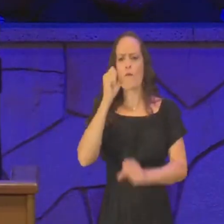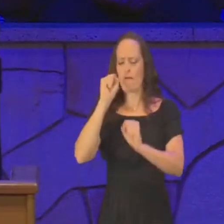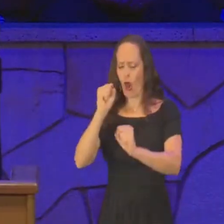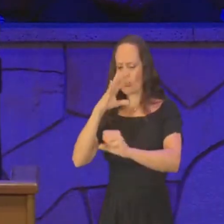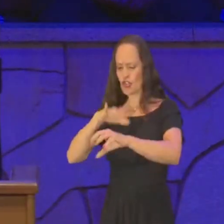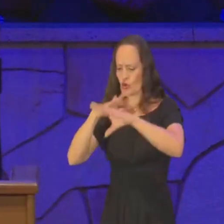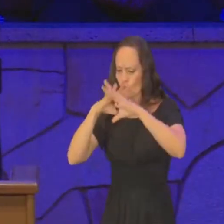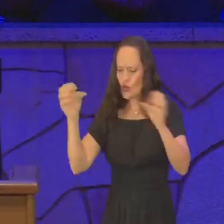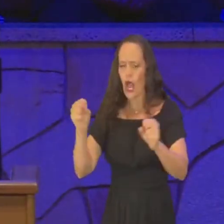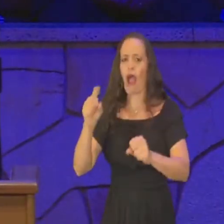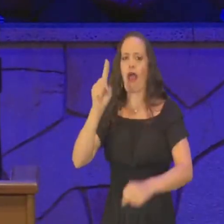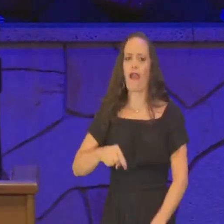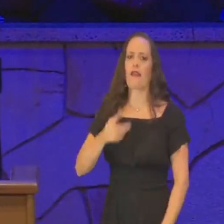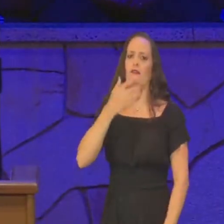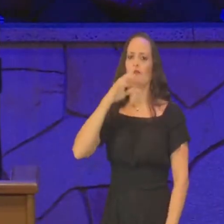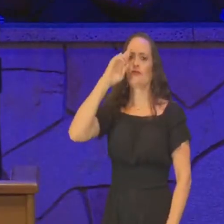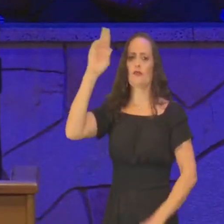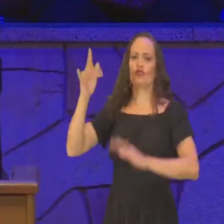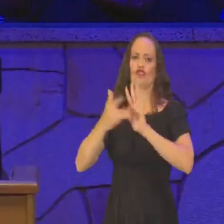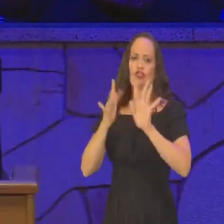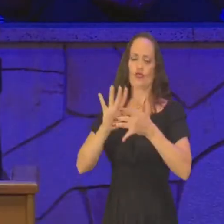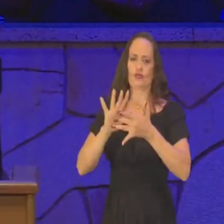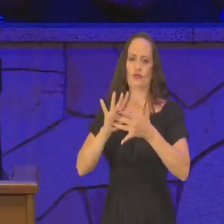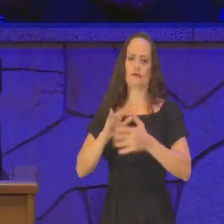e Ele é Jesus Cristo.